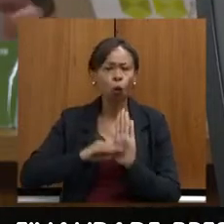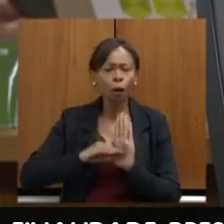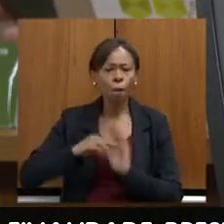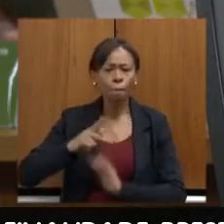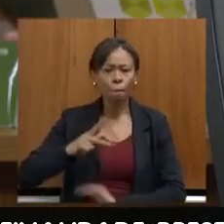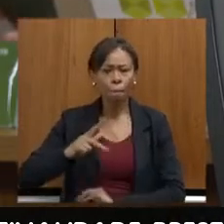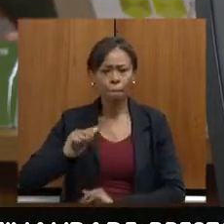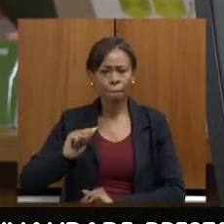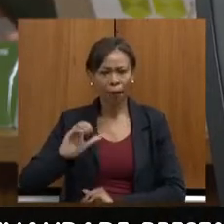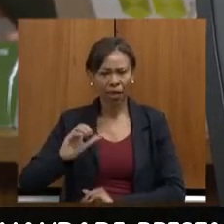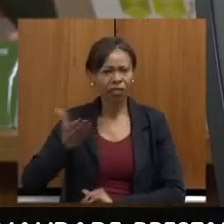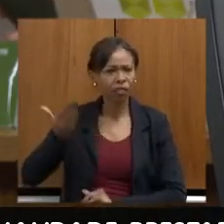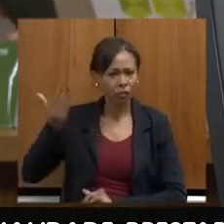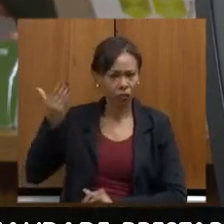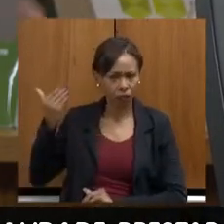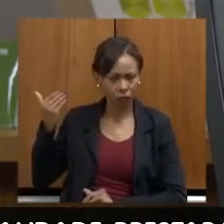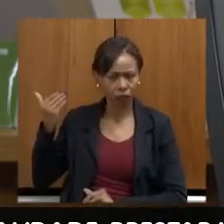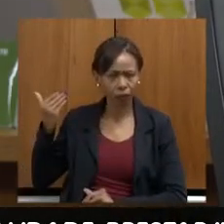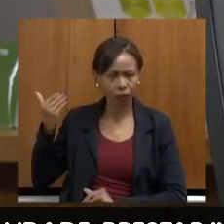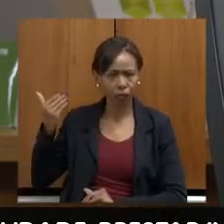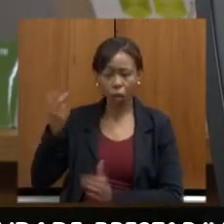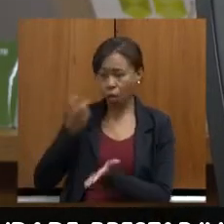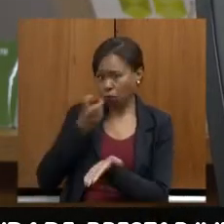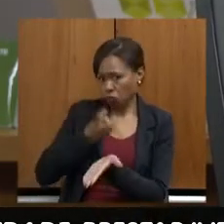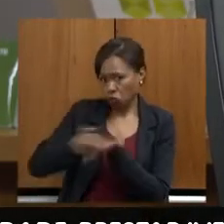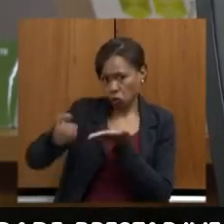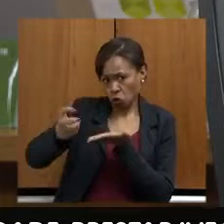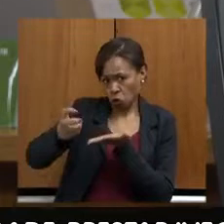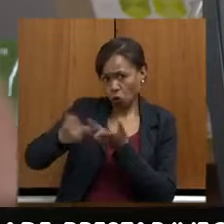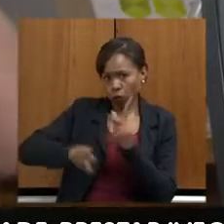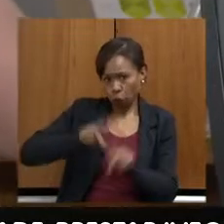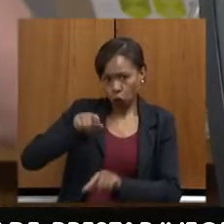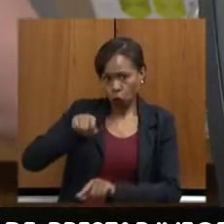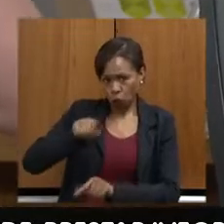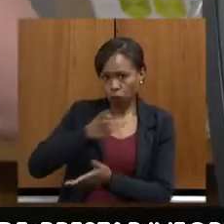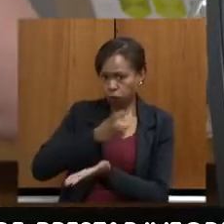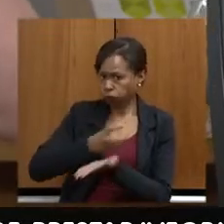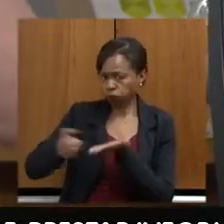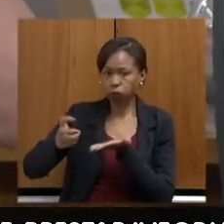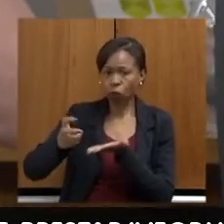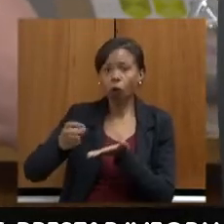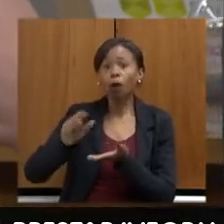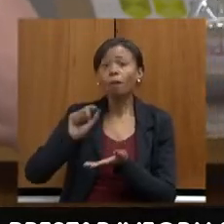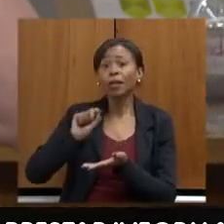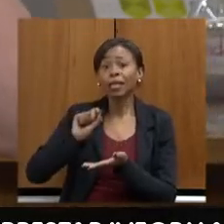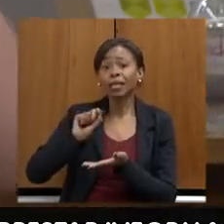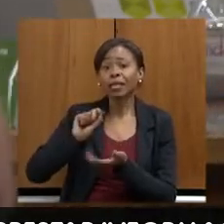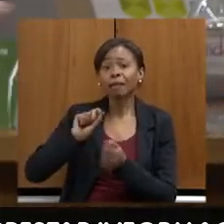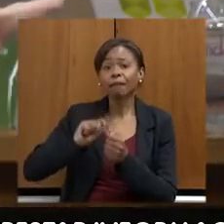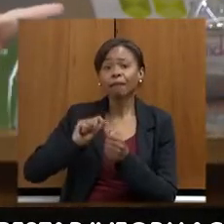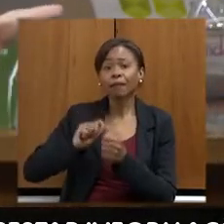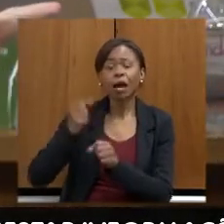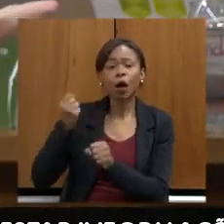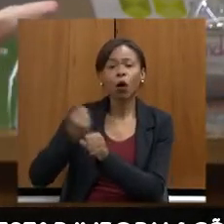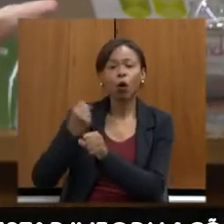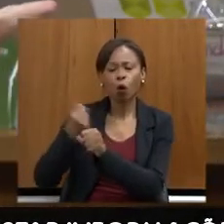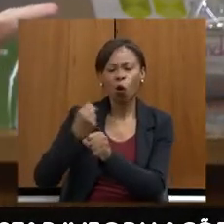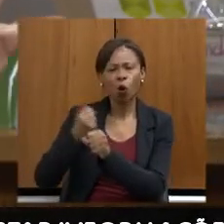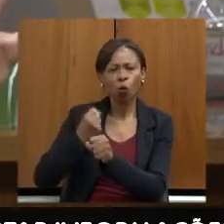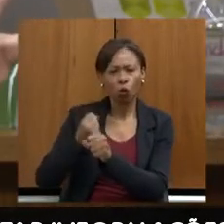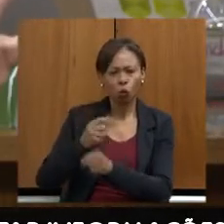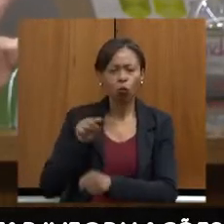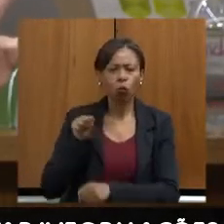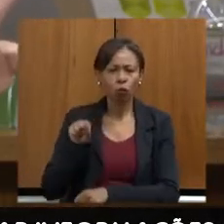época elas foram desapropriados para que se realizasse uma obra além das